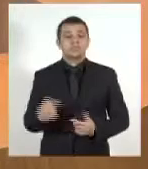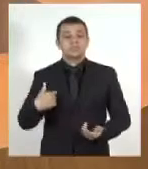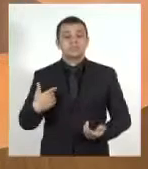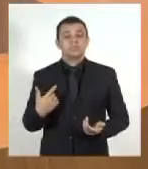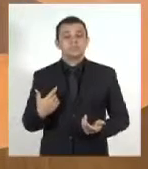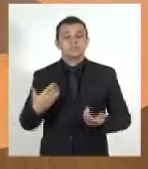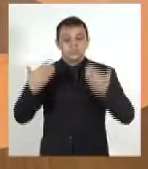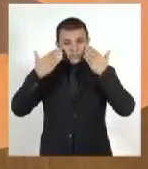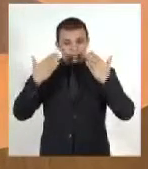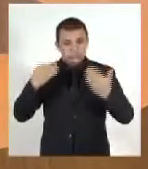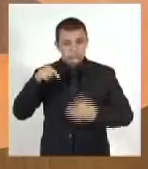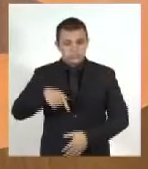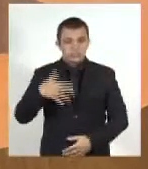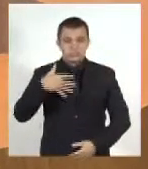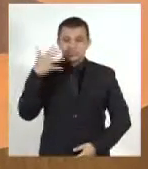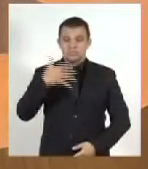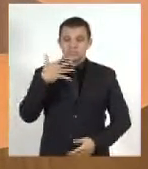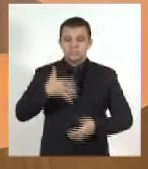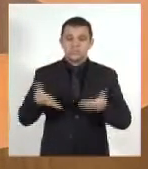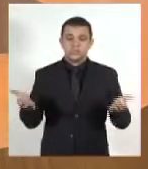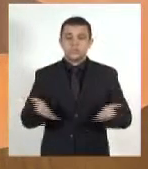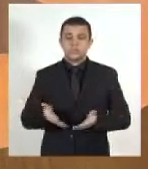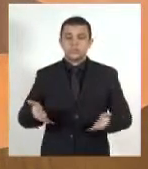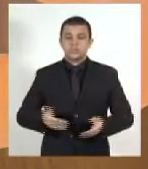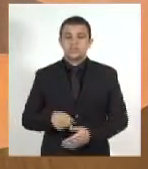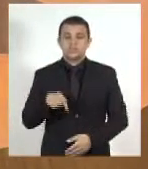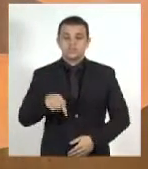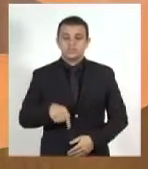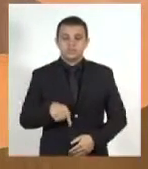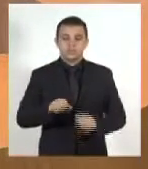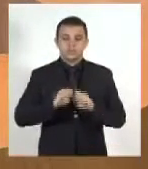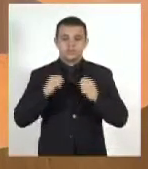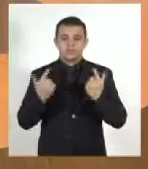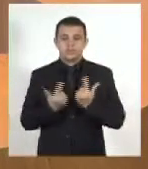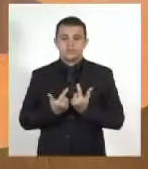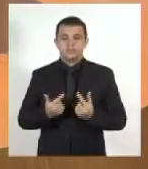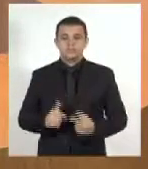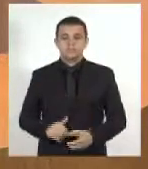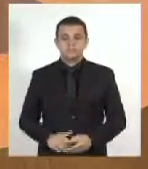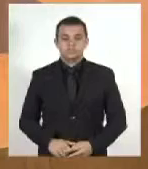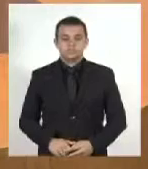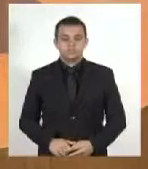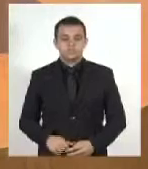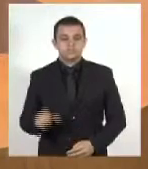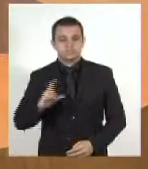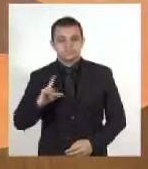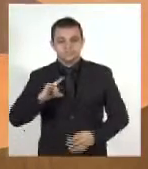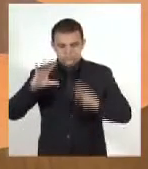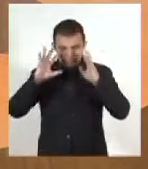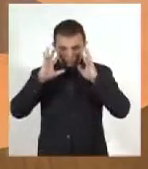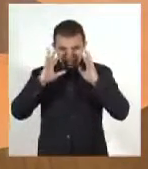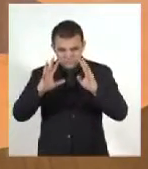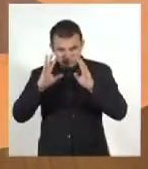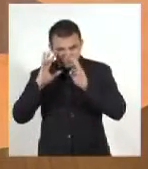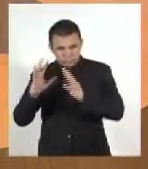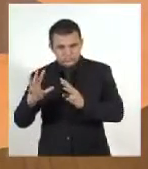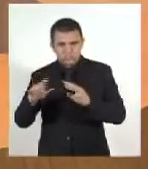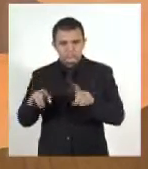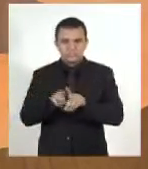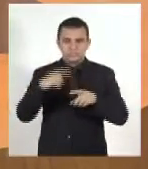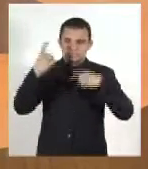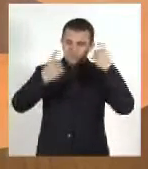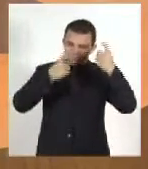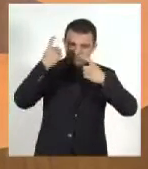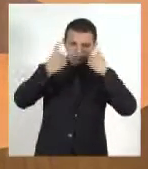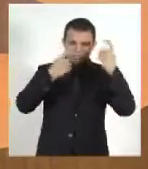apresentações na Assembleia Legislativa, no Parlamento Estadual, de forma atenciosa e preocupada